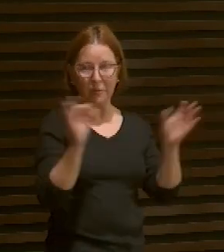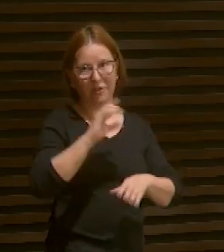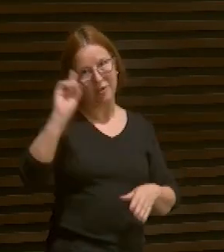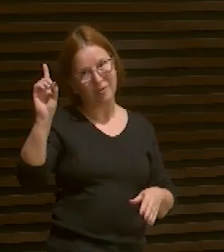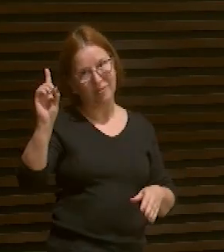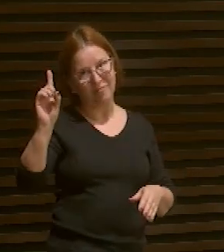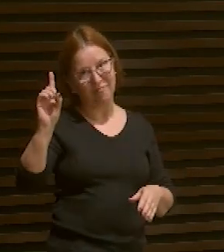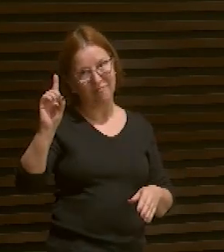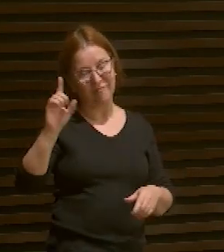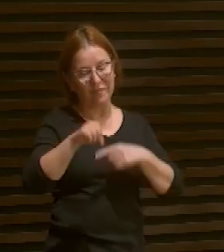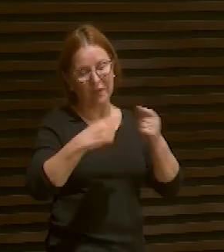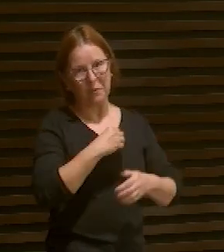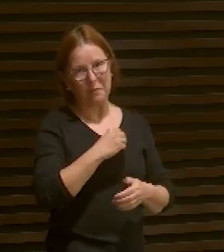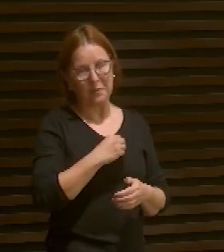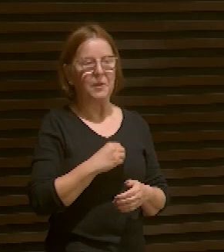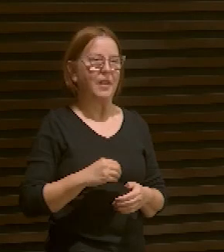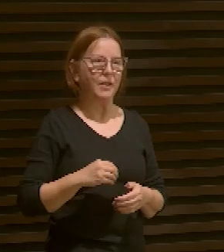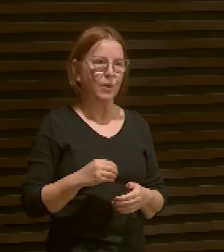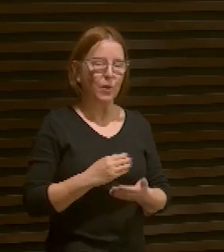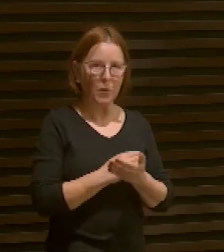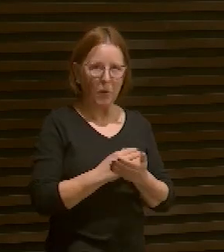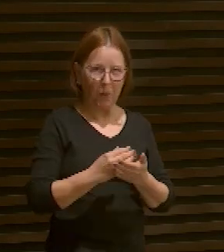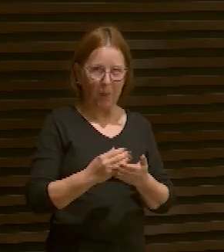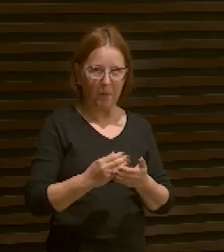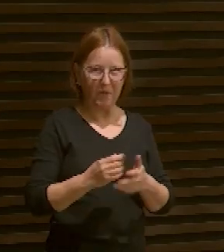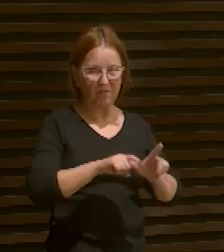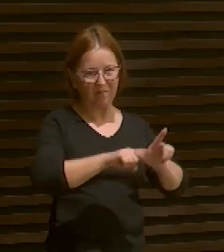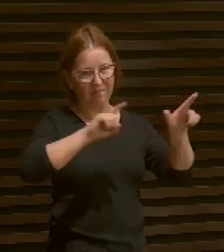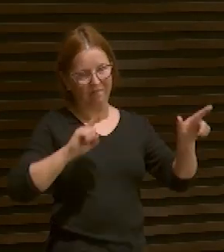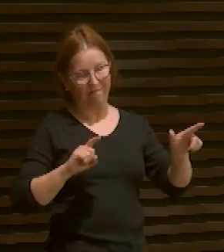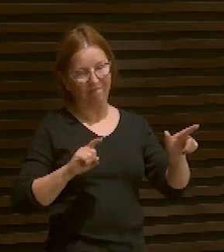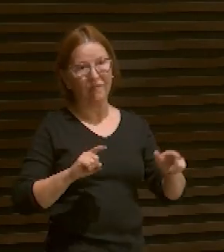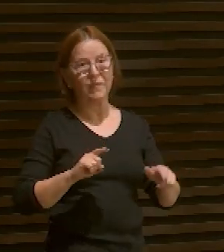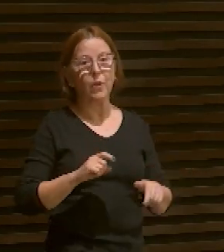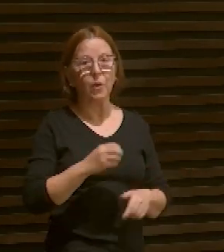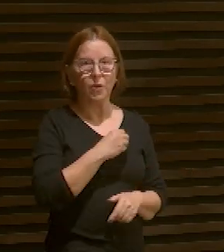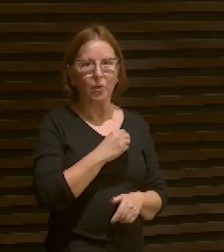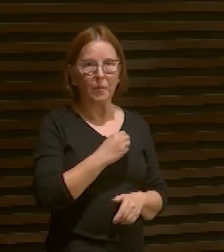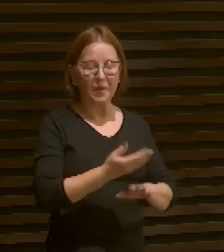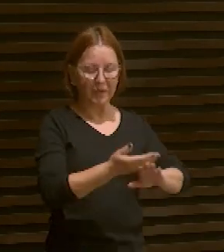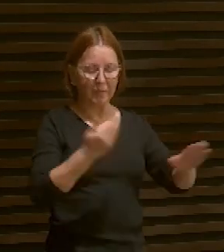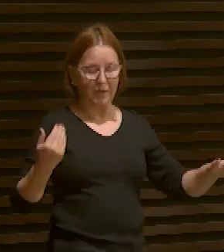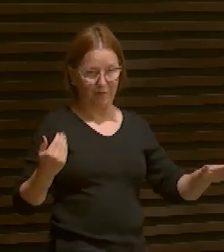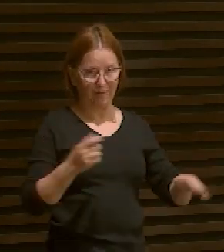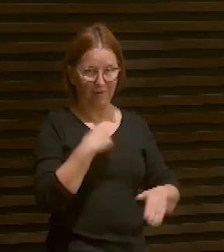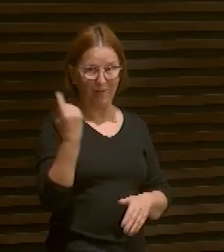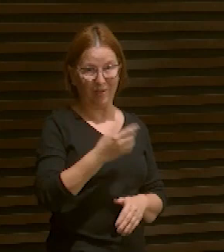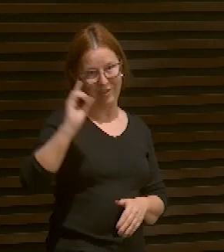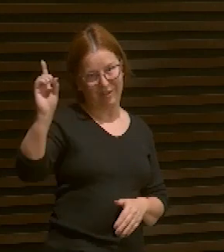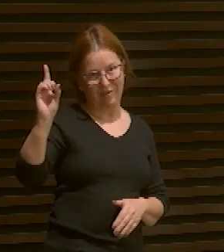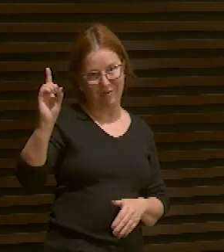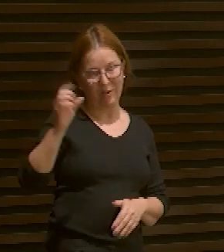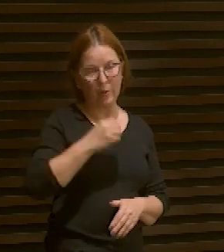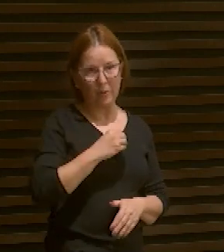próprio. O pecado fez separação entre nós e Deus, e o pecado deixou o homem fora do jardim, fora